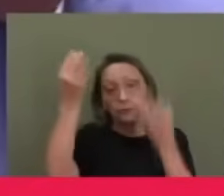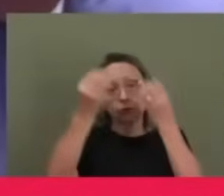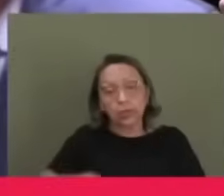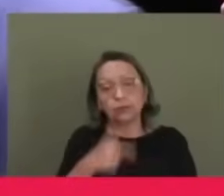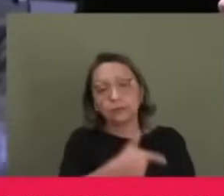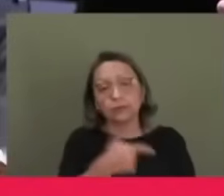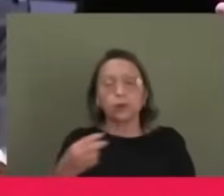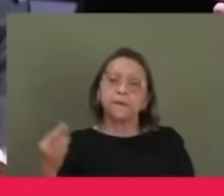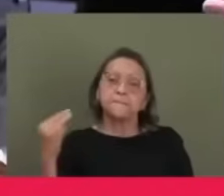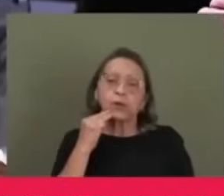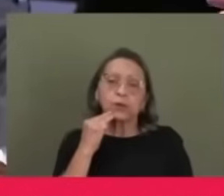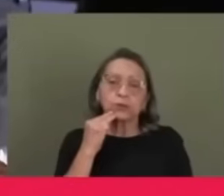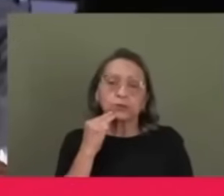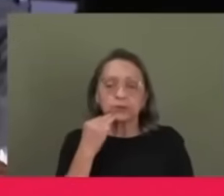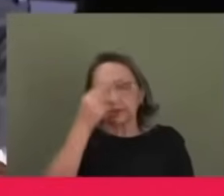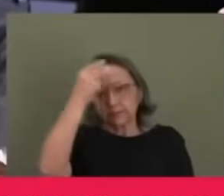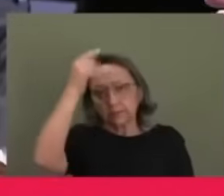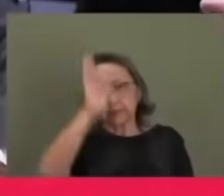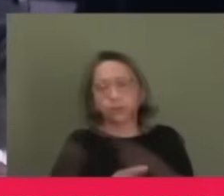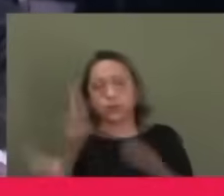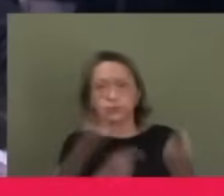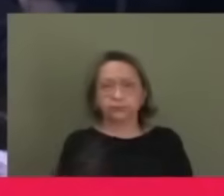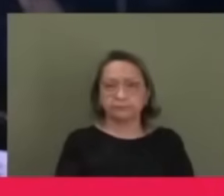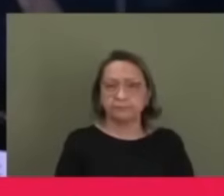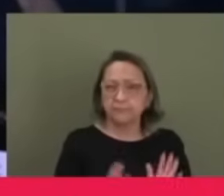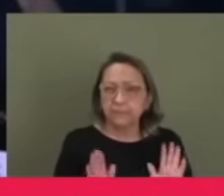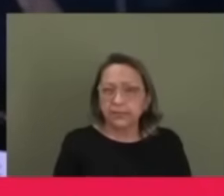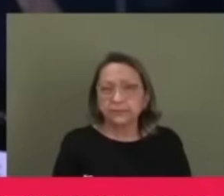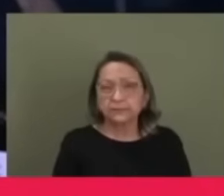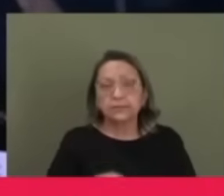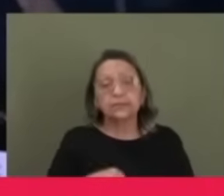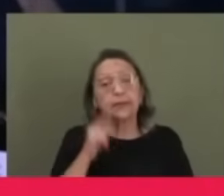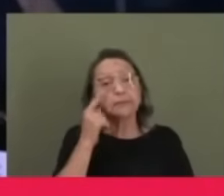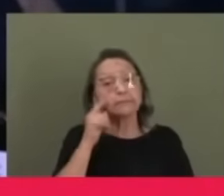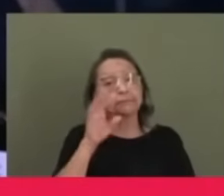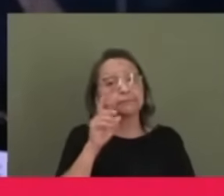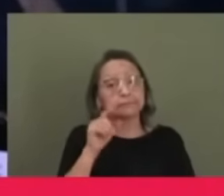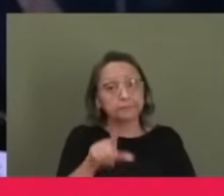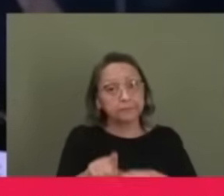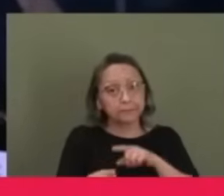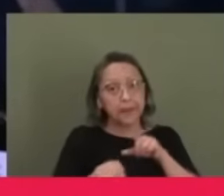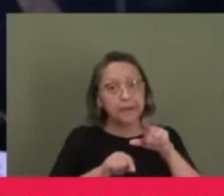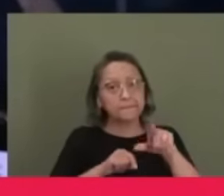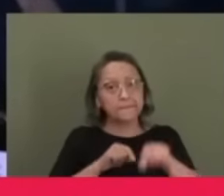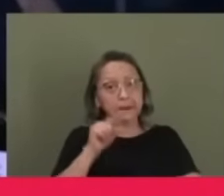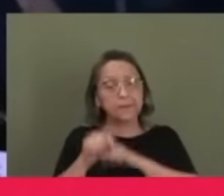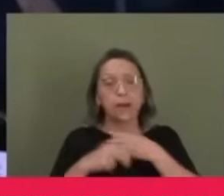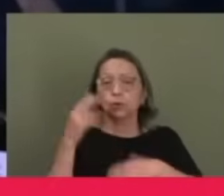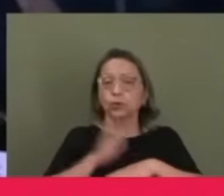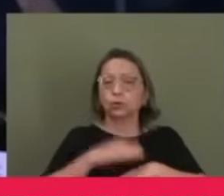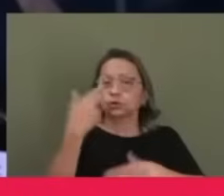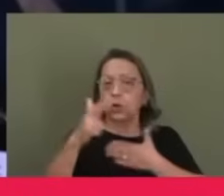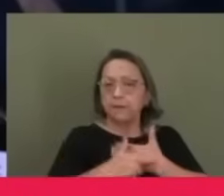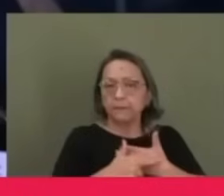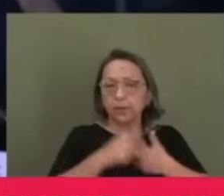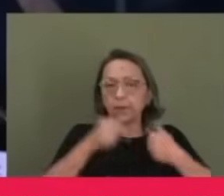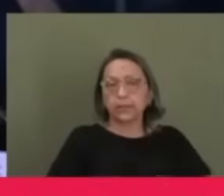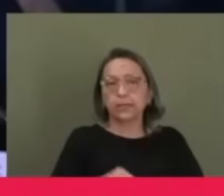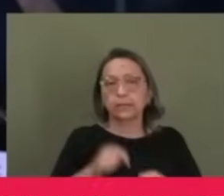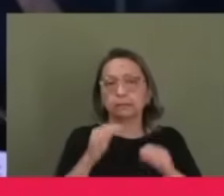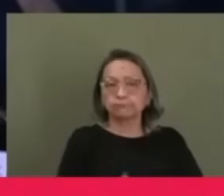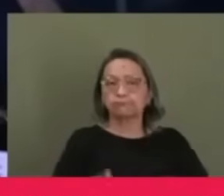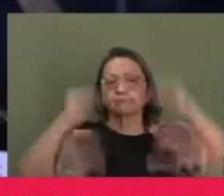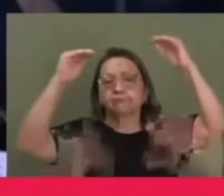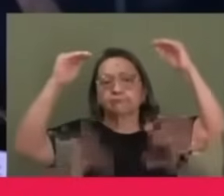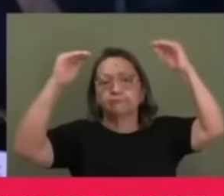22 milhões de brasileiros usuários da rede. Tem que ser assinalado e destacado o papel que o senhor cumpre no patamar da